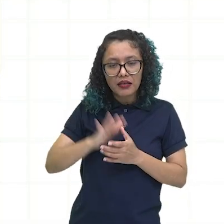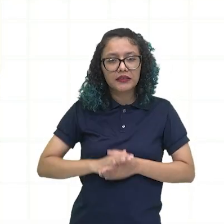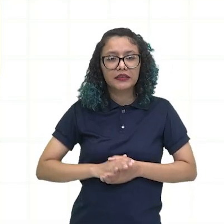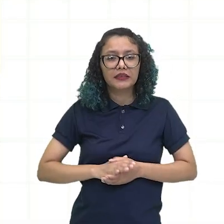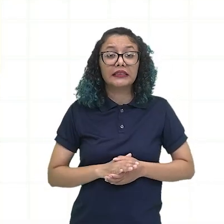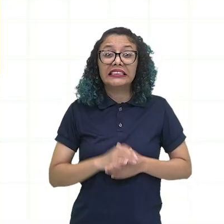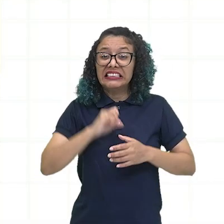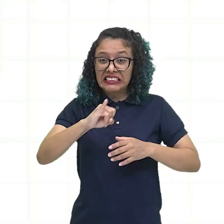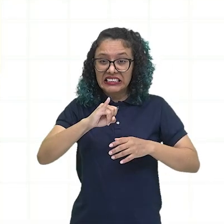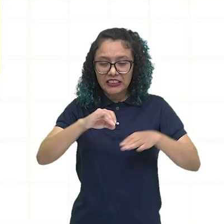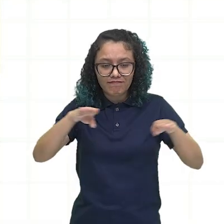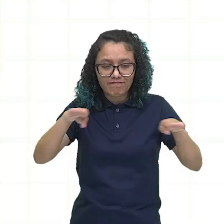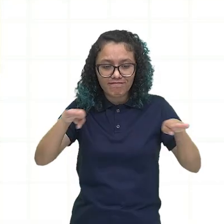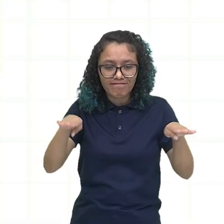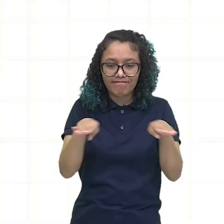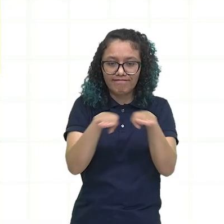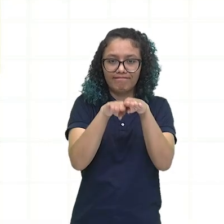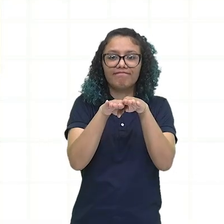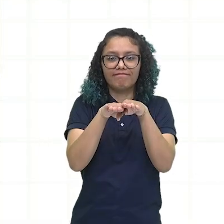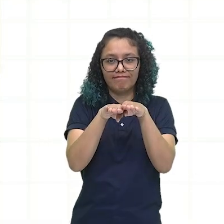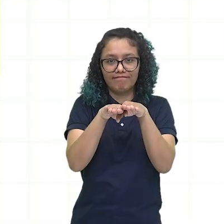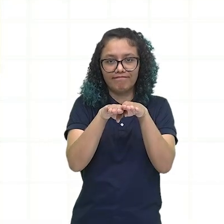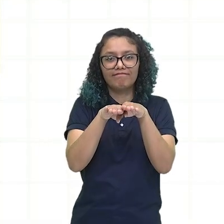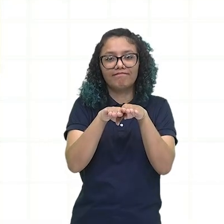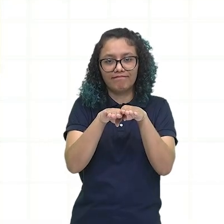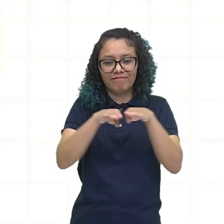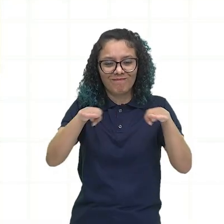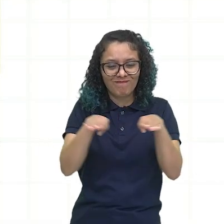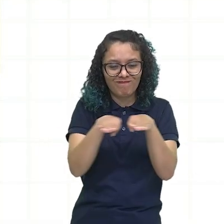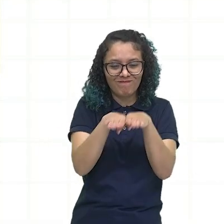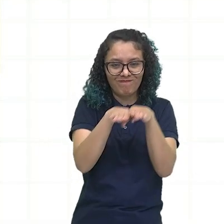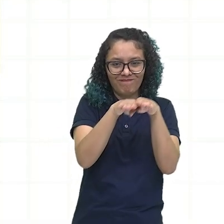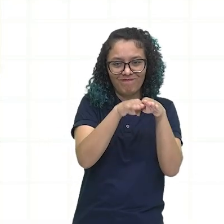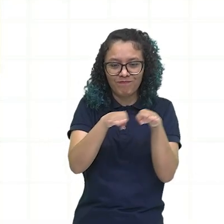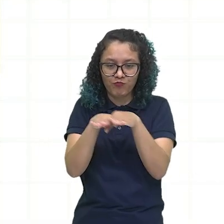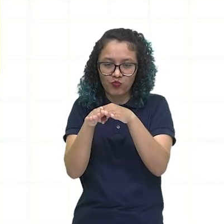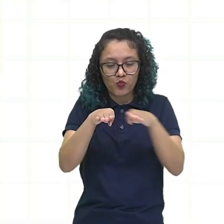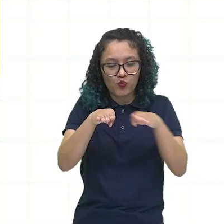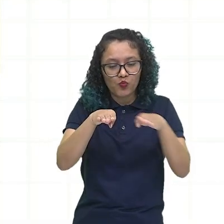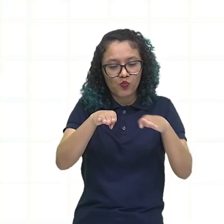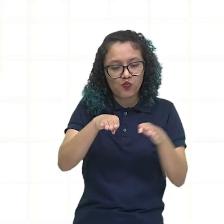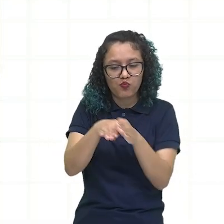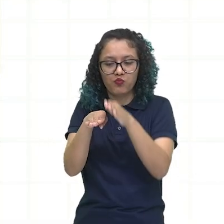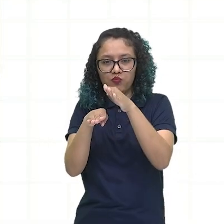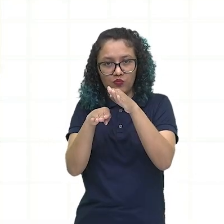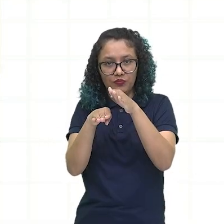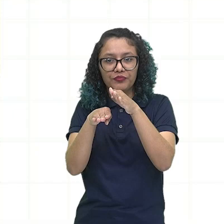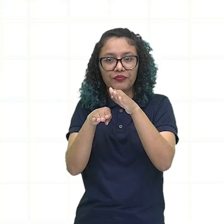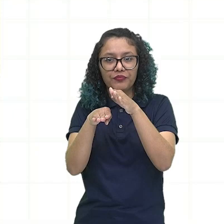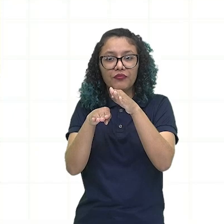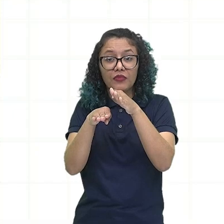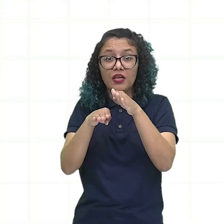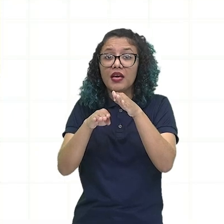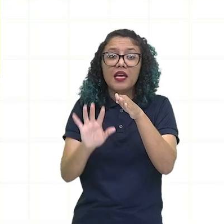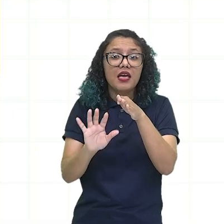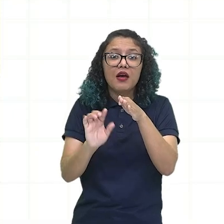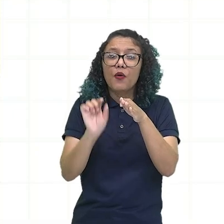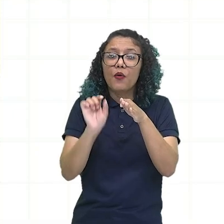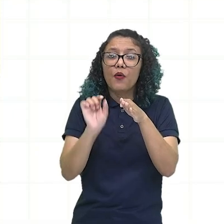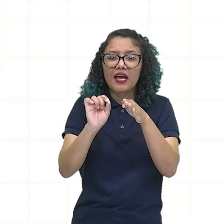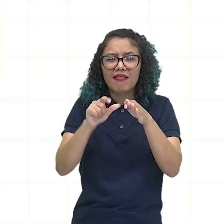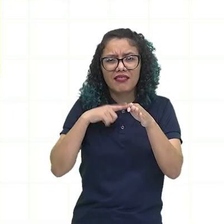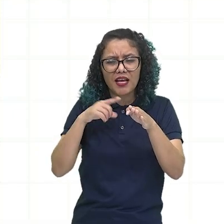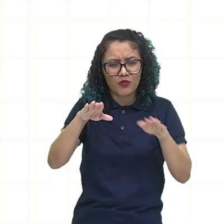placas se chocam, né, elas empurram uma às outras para cima, formando